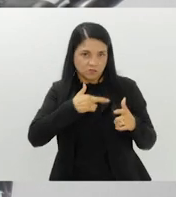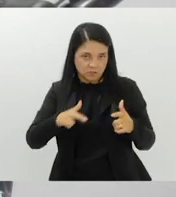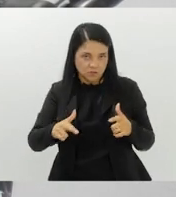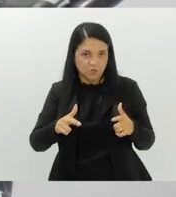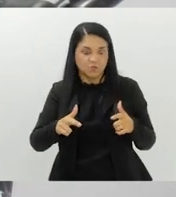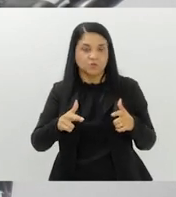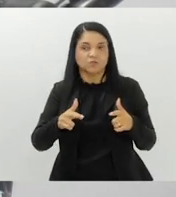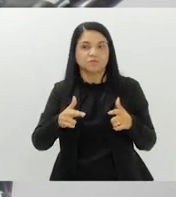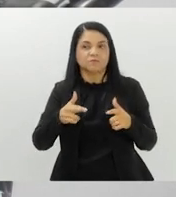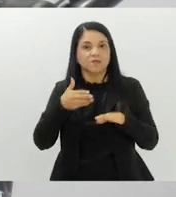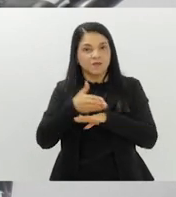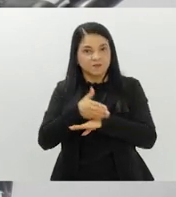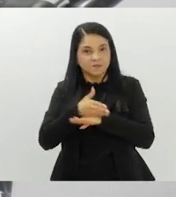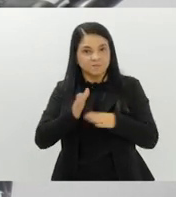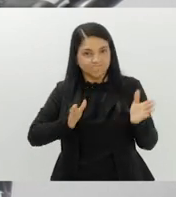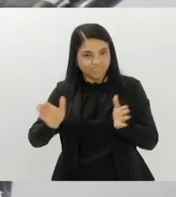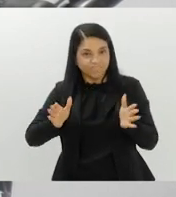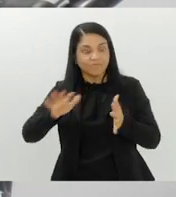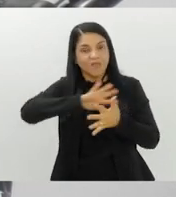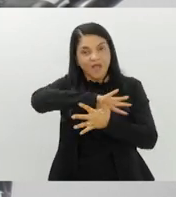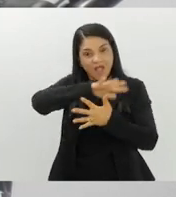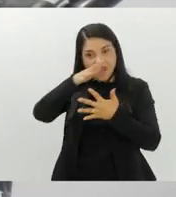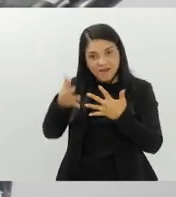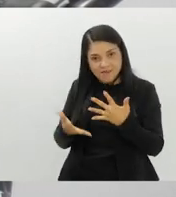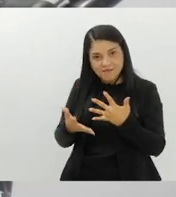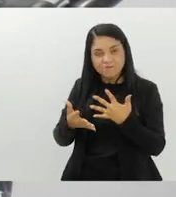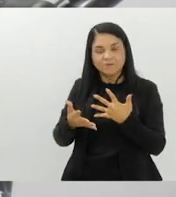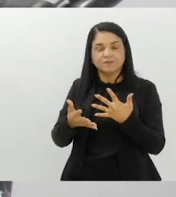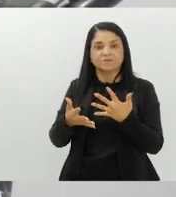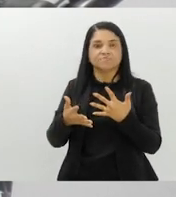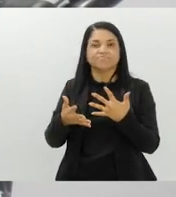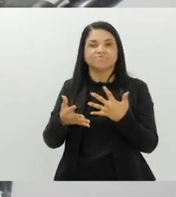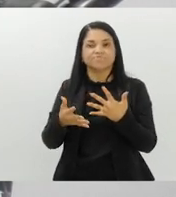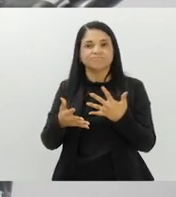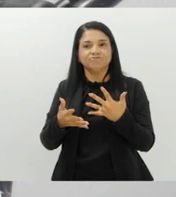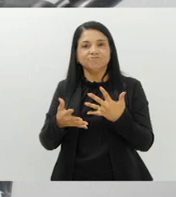a questão da Libras, para poder fazer com que